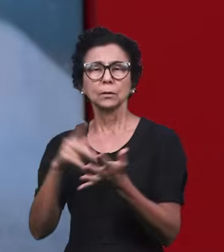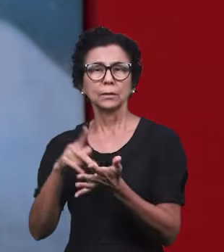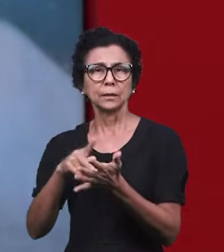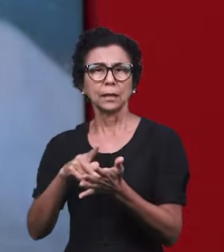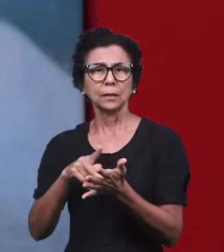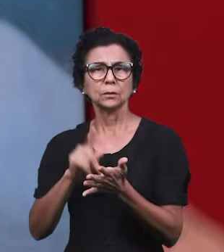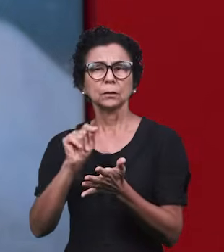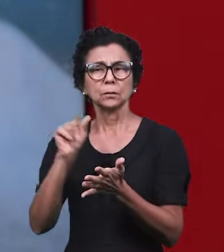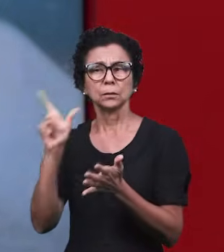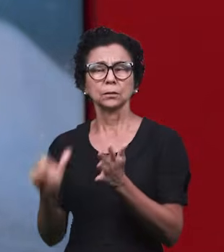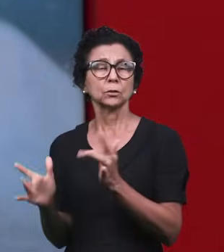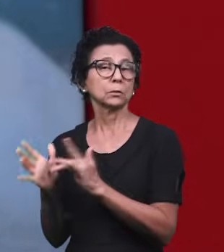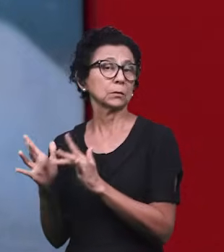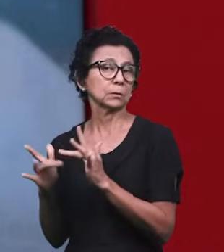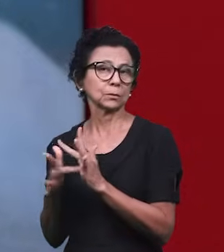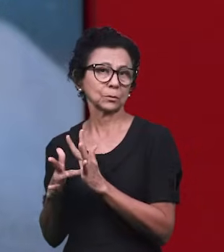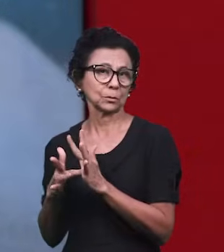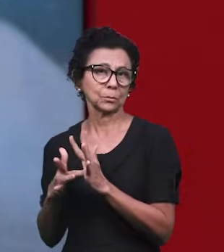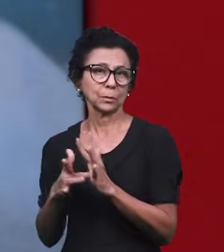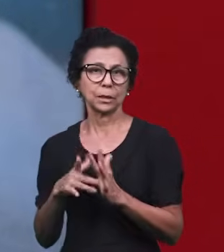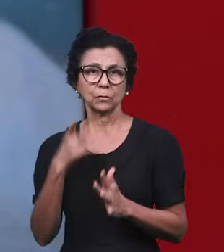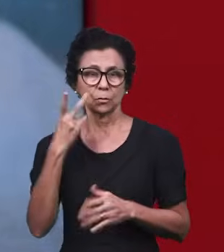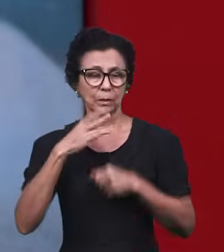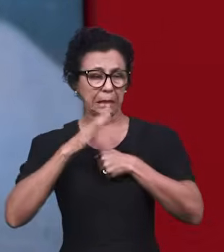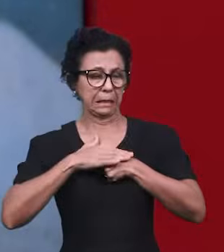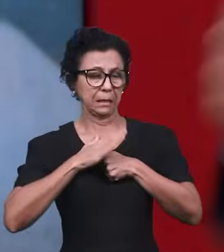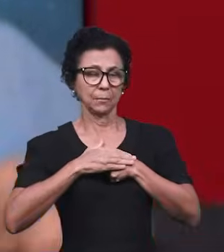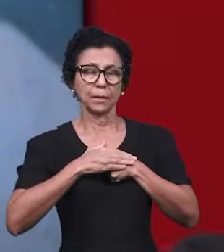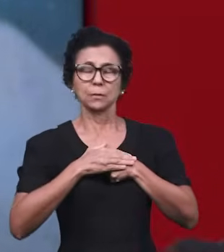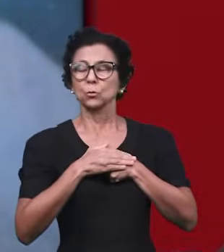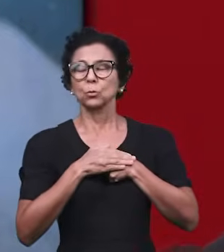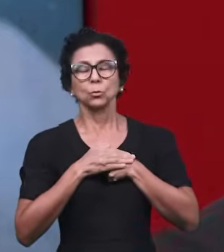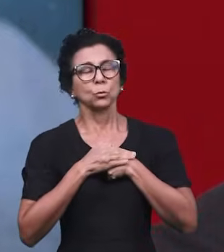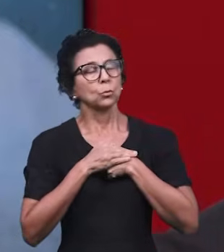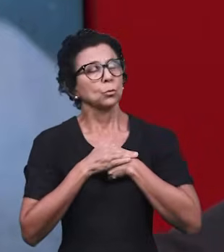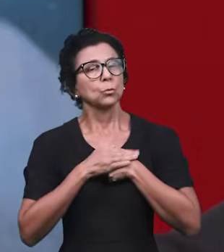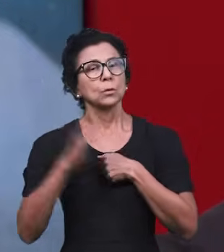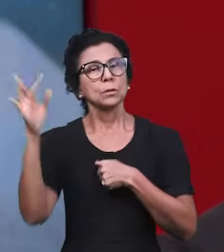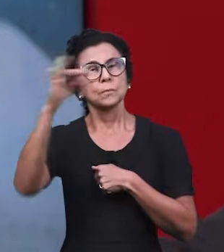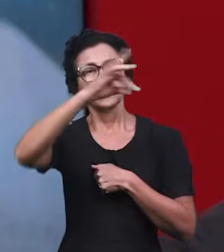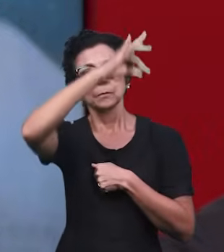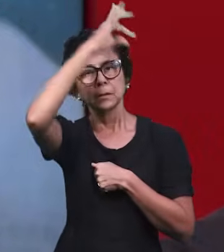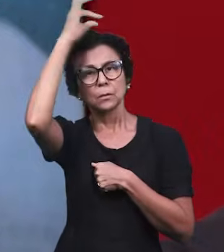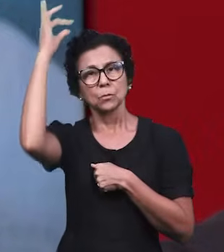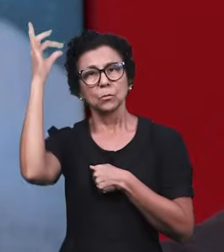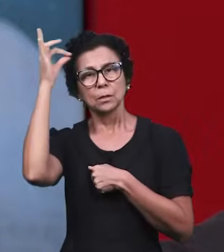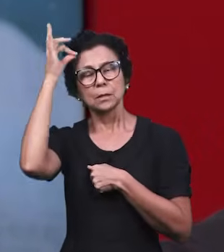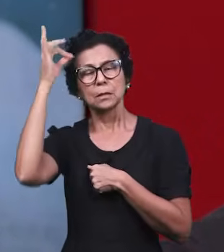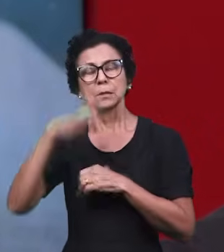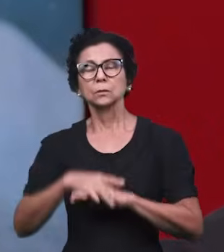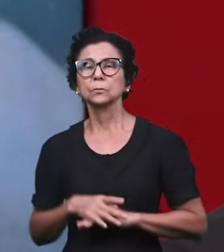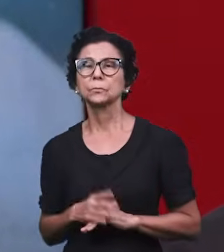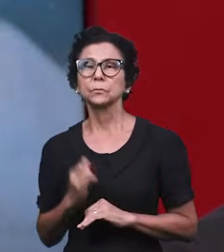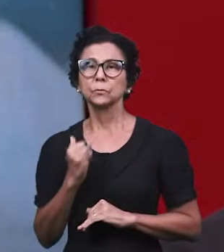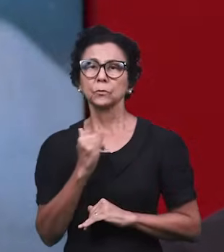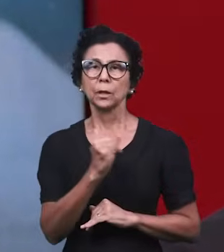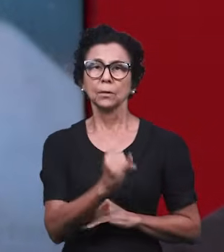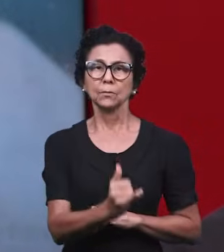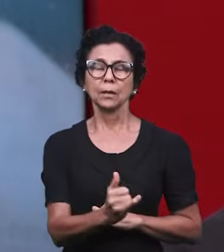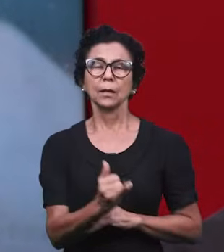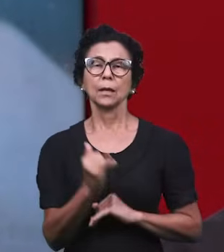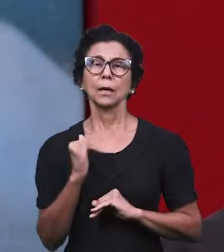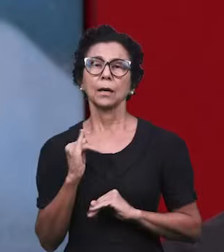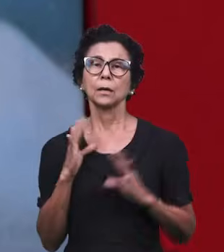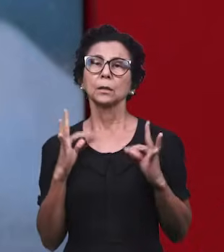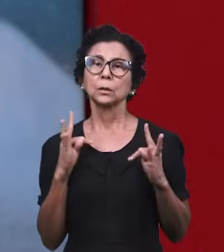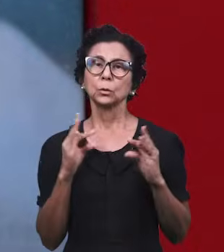Senhor Jesus, porque não falará de si mesmo, mas dirá tudo que tiver ouvido e vos